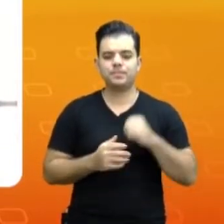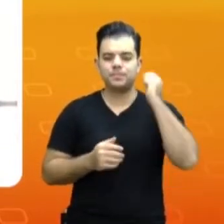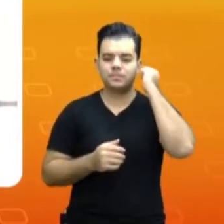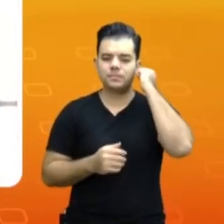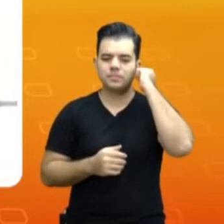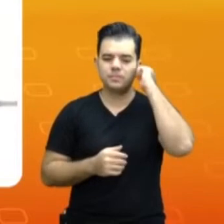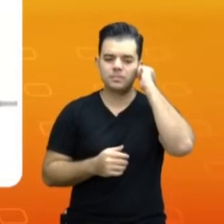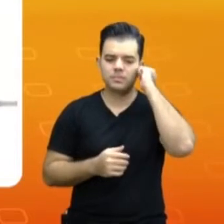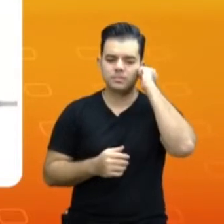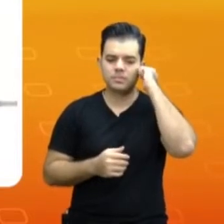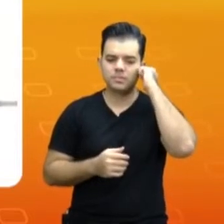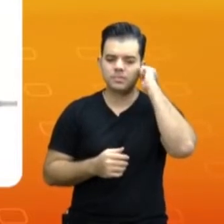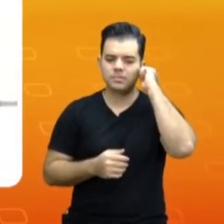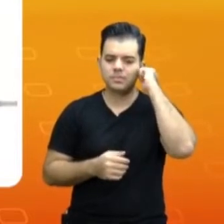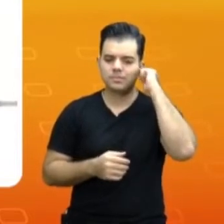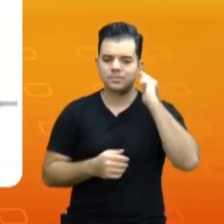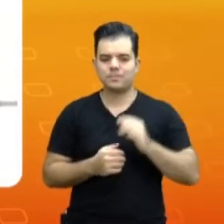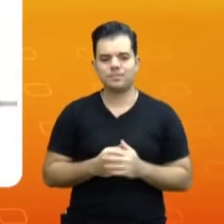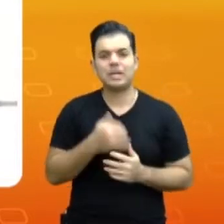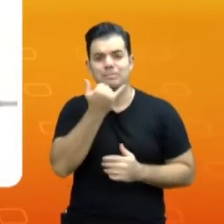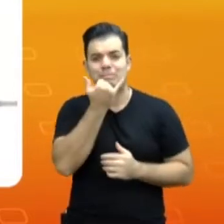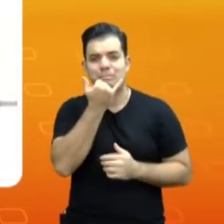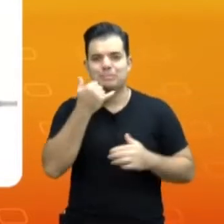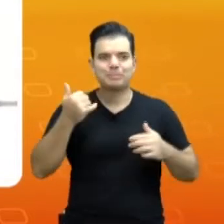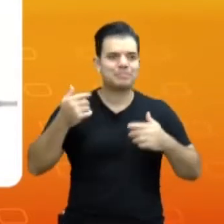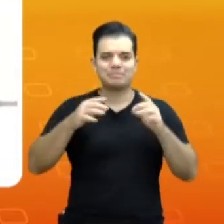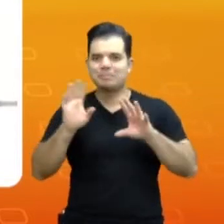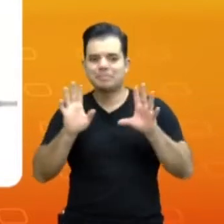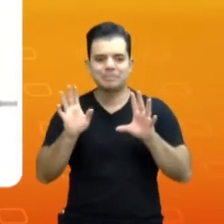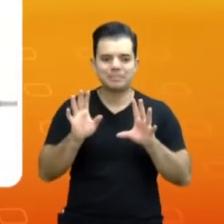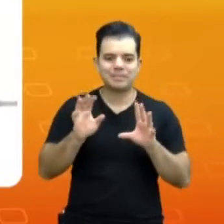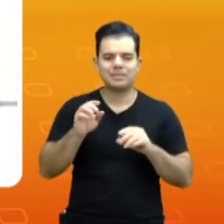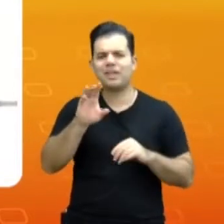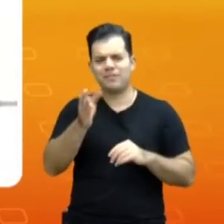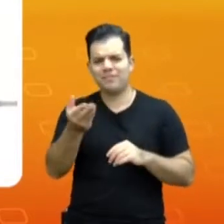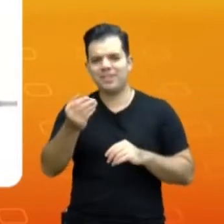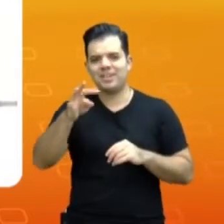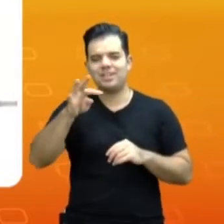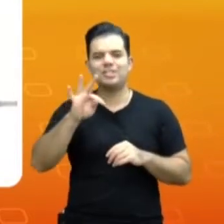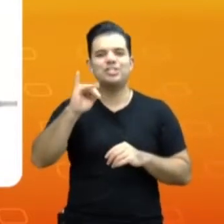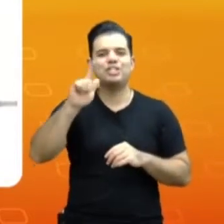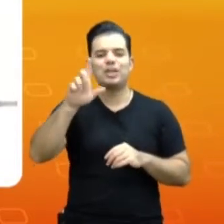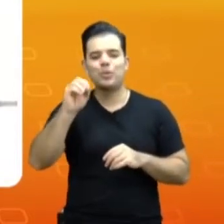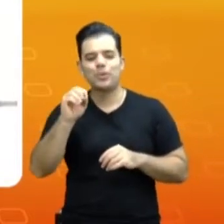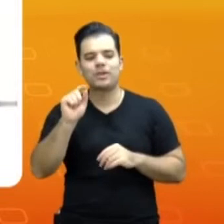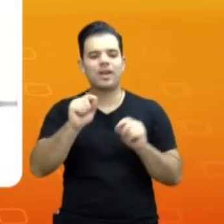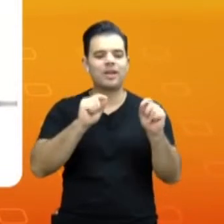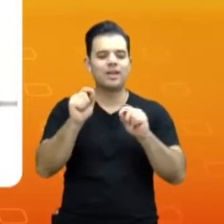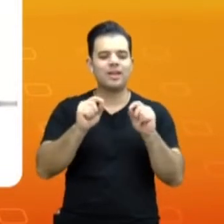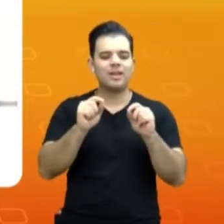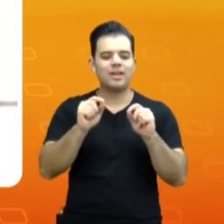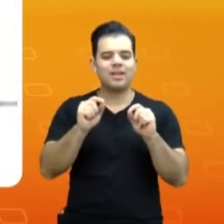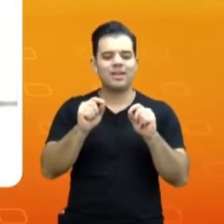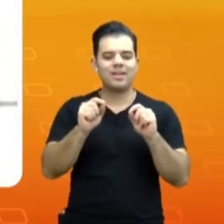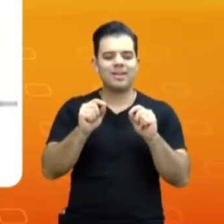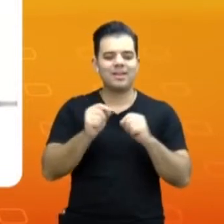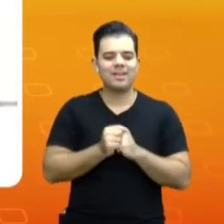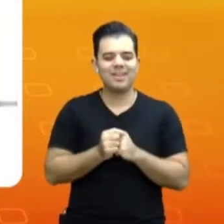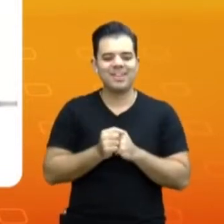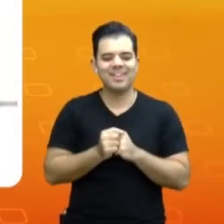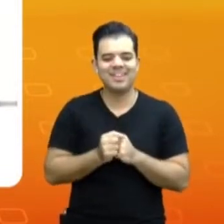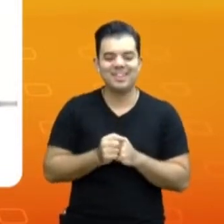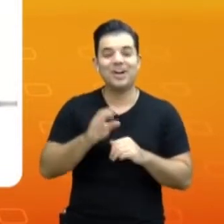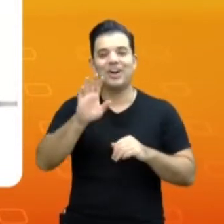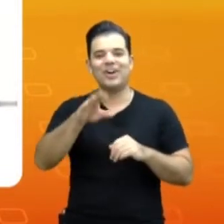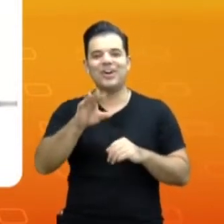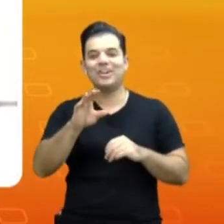Porque na realidade a gente fez algumas. Desculpa. Não, vai lá, Thiago. Vai lá você. Também. Vai lá. Na realidade, acho que todos